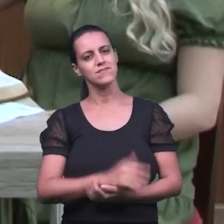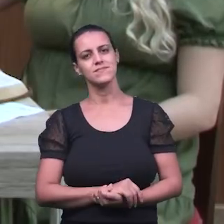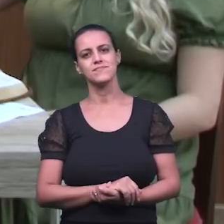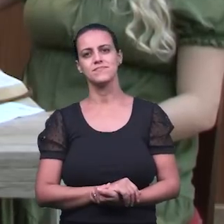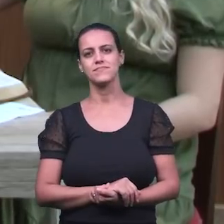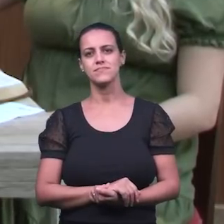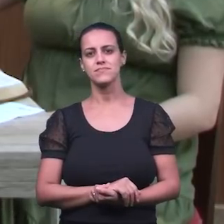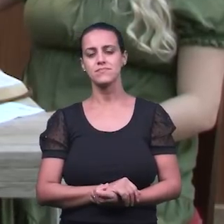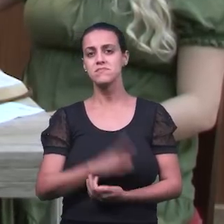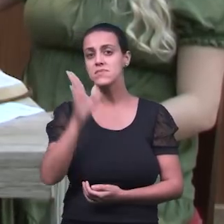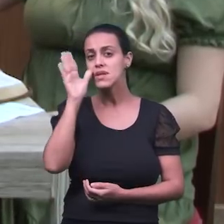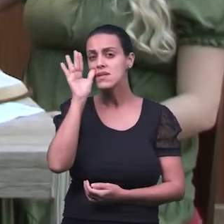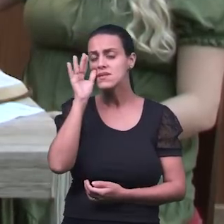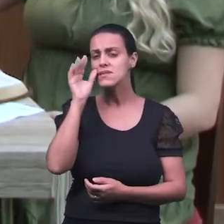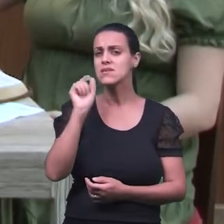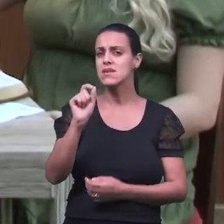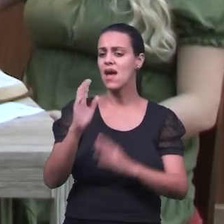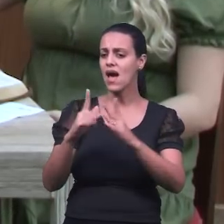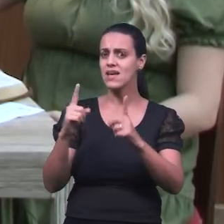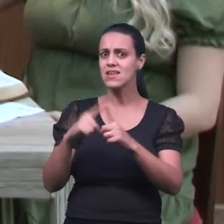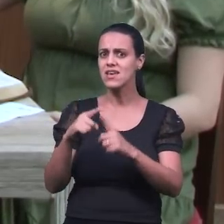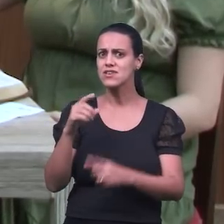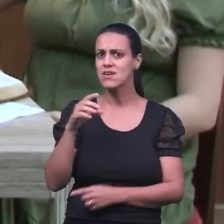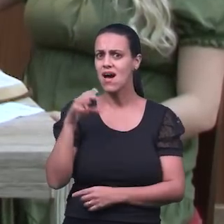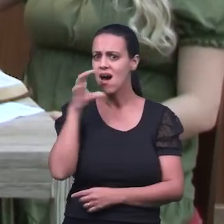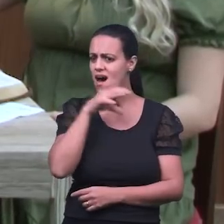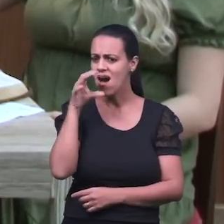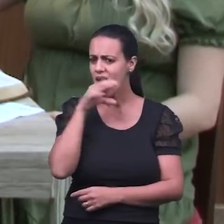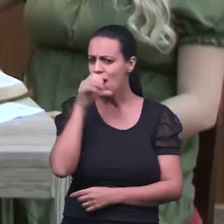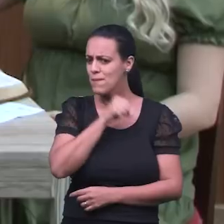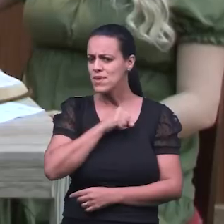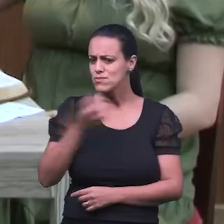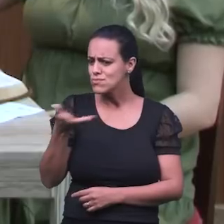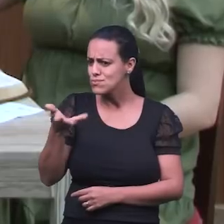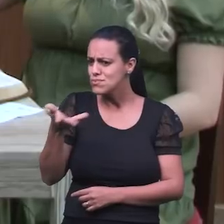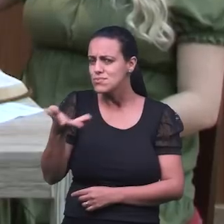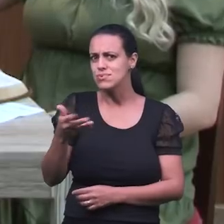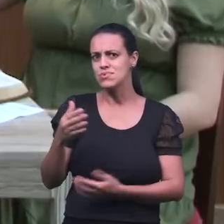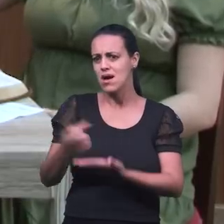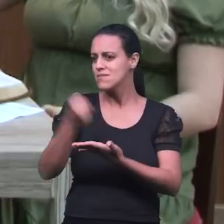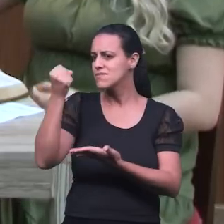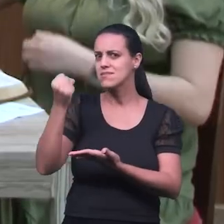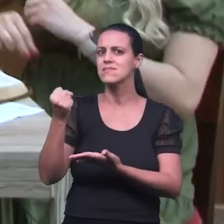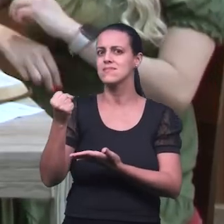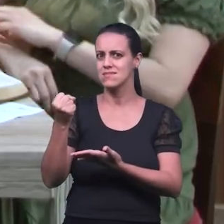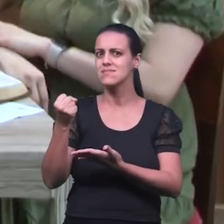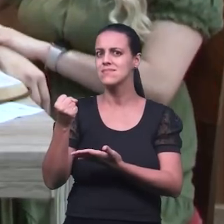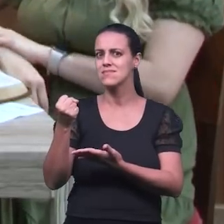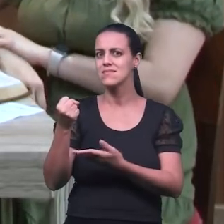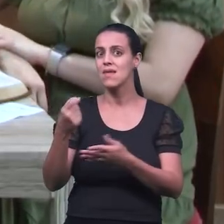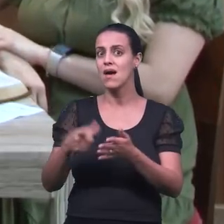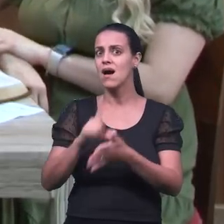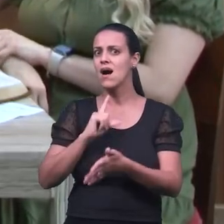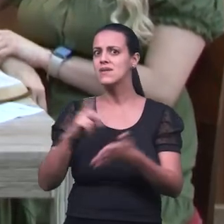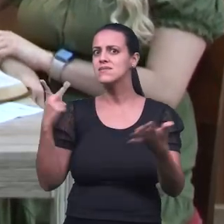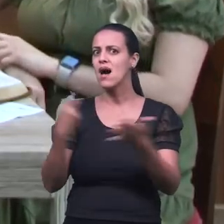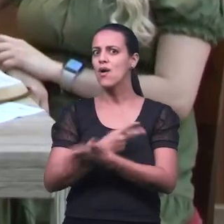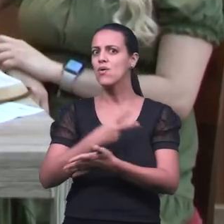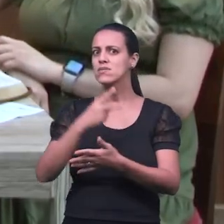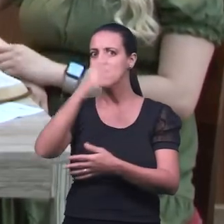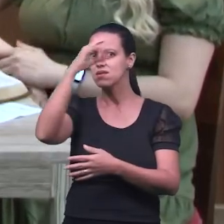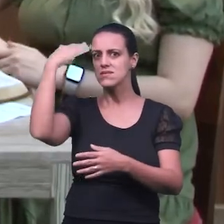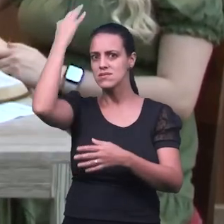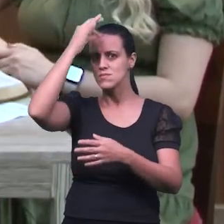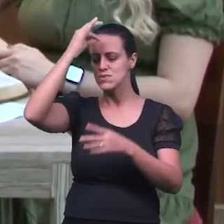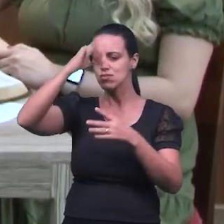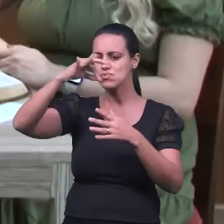Interessante é justamente que a igreja ela tem pressa em ser arrebatada e ser retirada antes que venha essa frieza espiritual. Porque é justamente o apelo